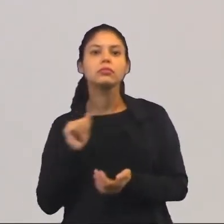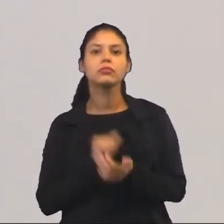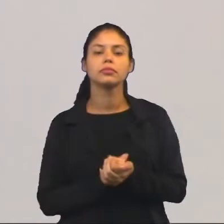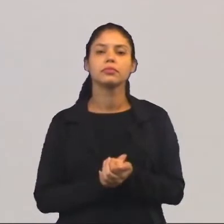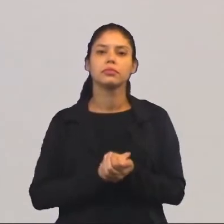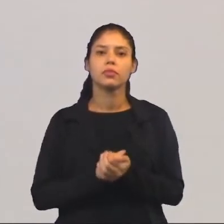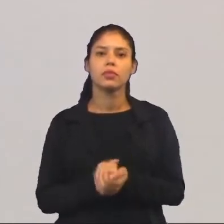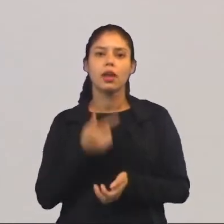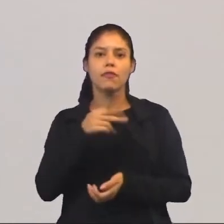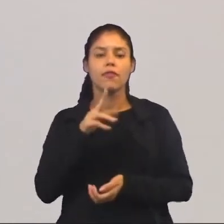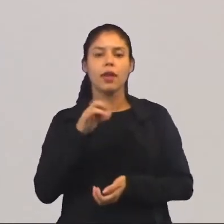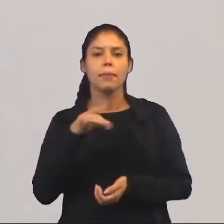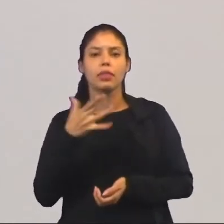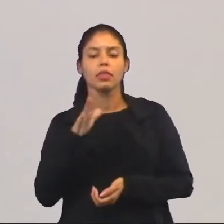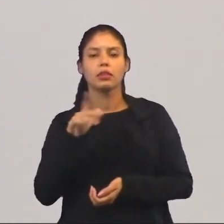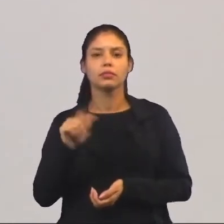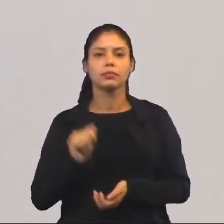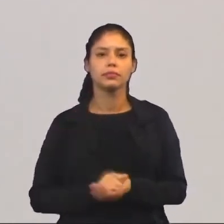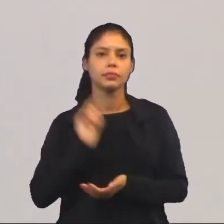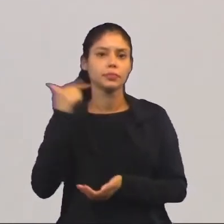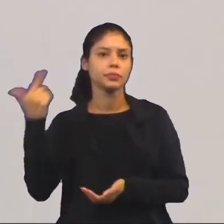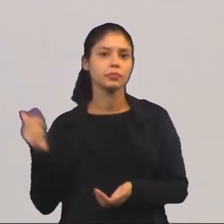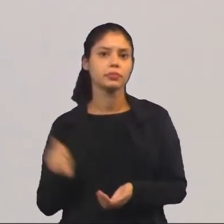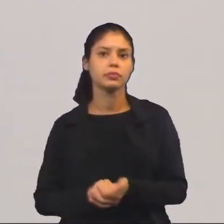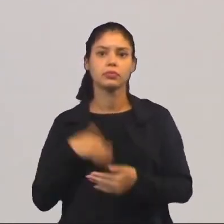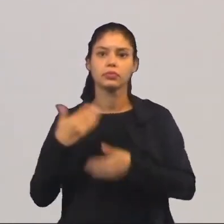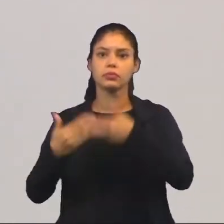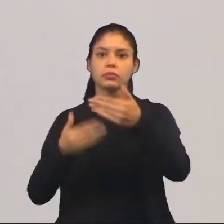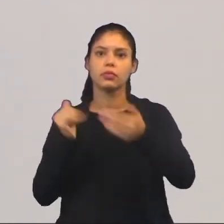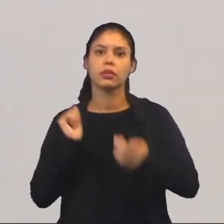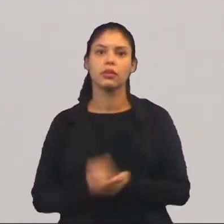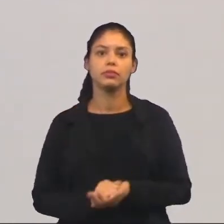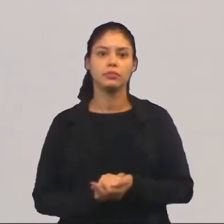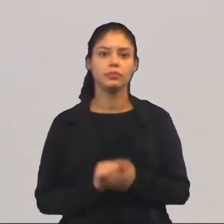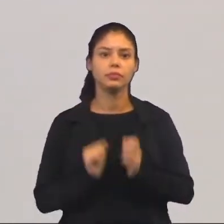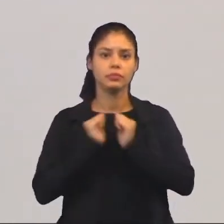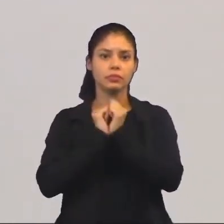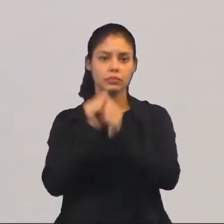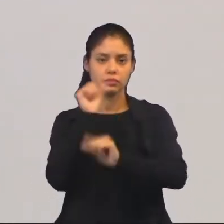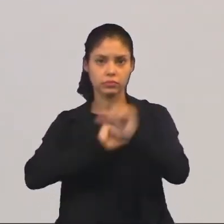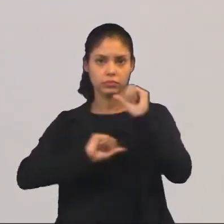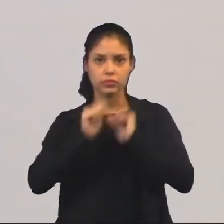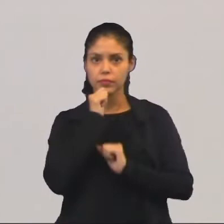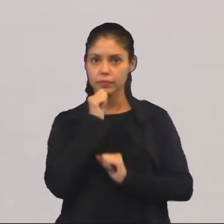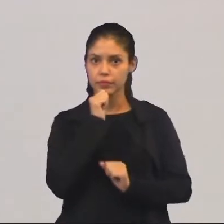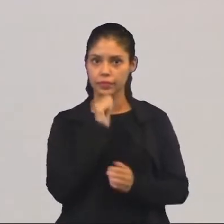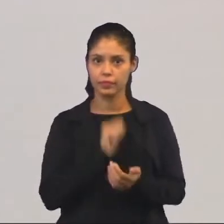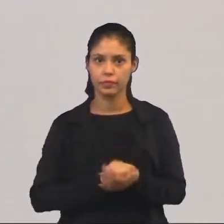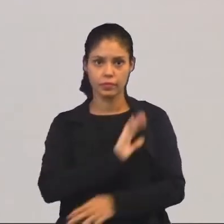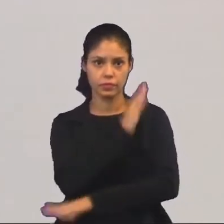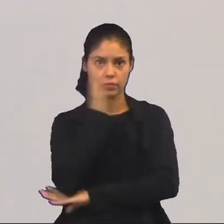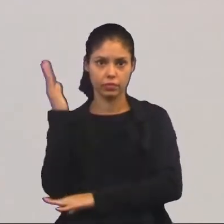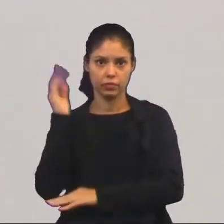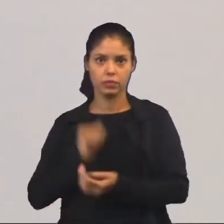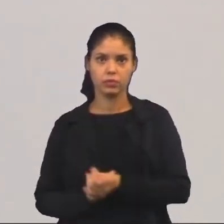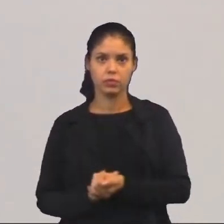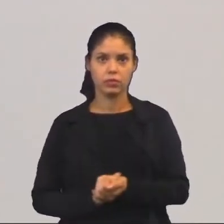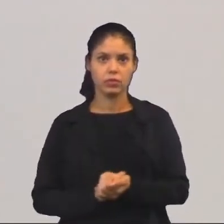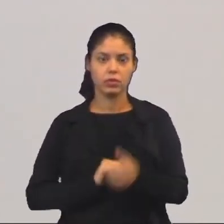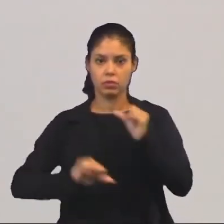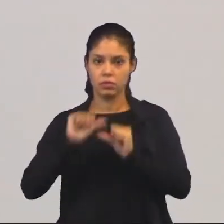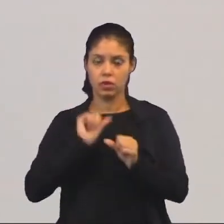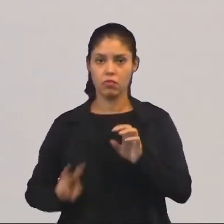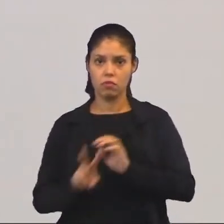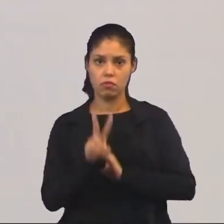a fermentação e outros. E esses processos vão estar modificando os alimentos naturais, modificando o